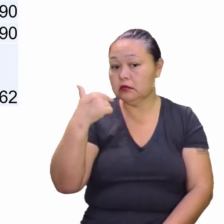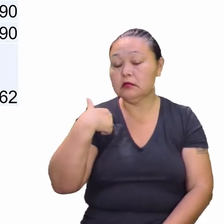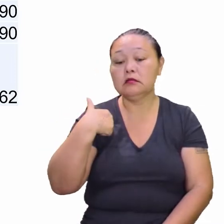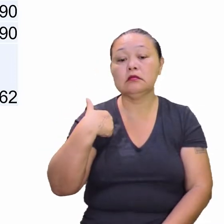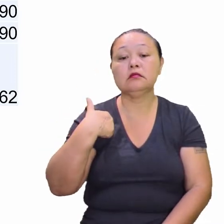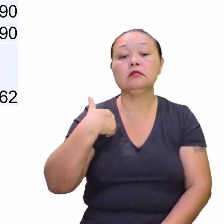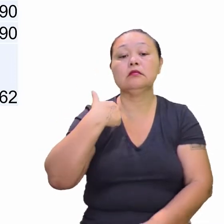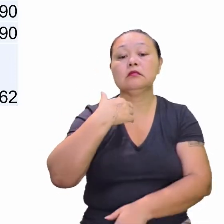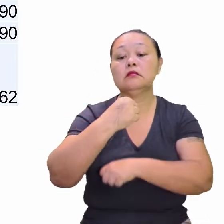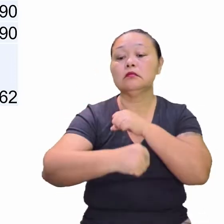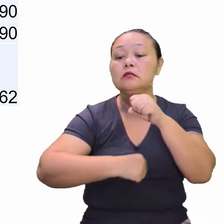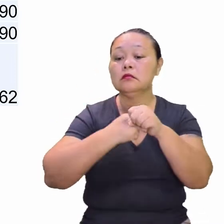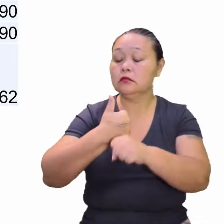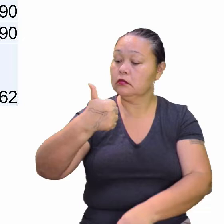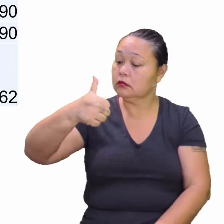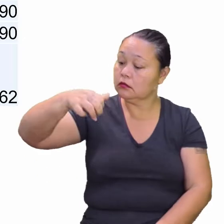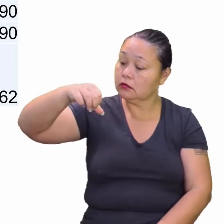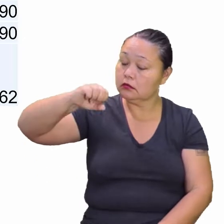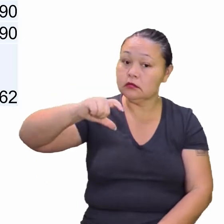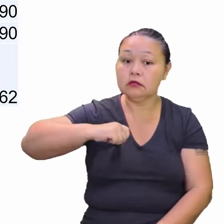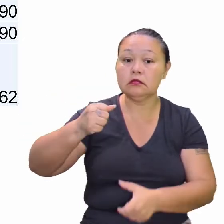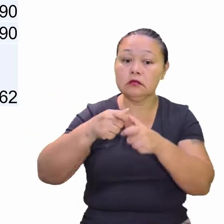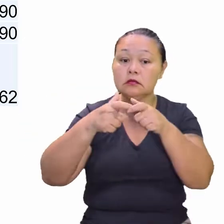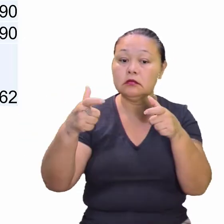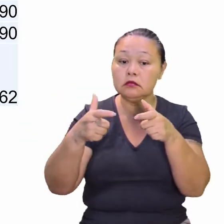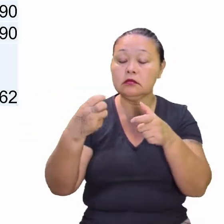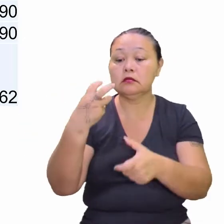em 1980, uma grande quantidade de suínos,